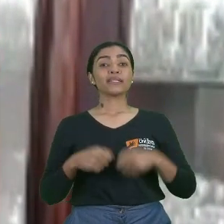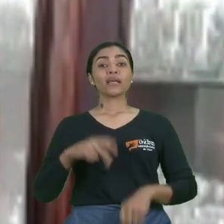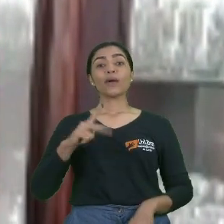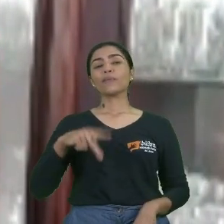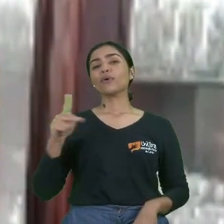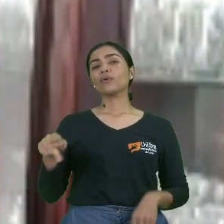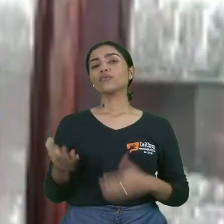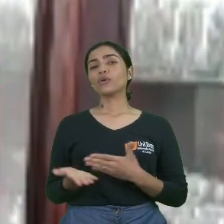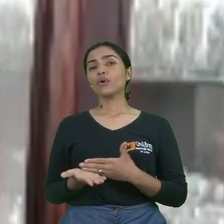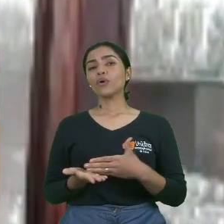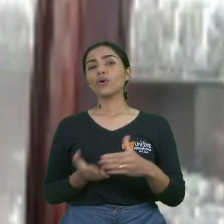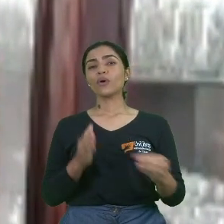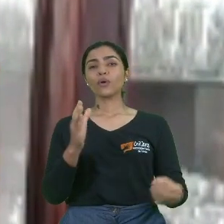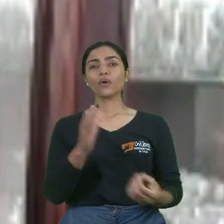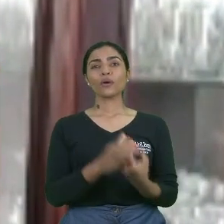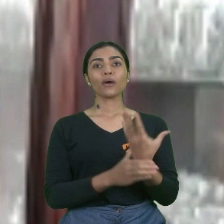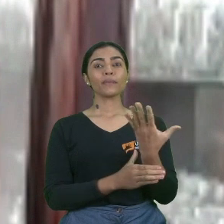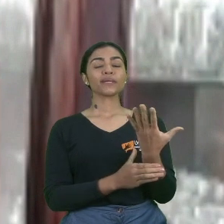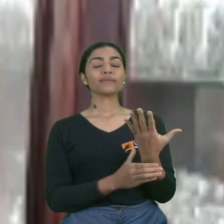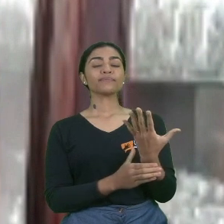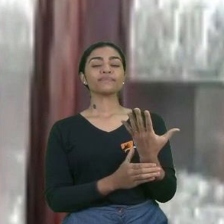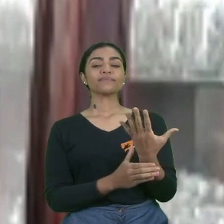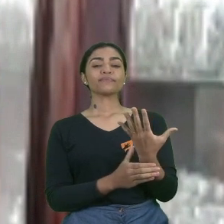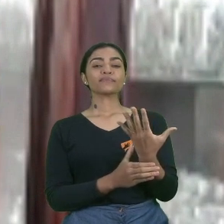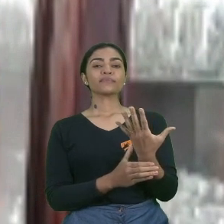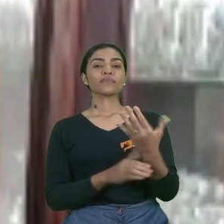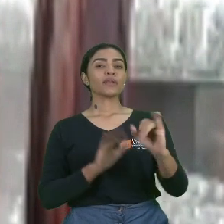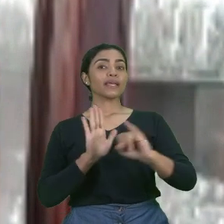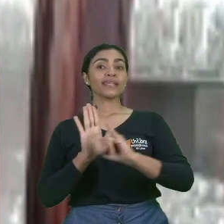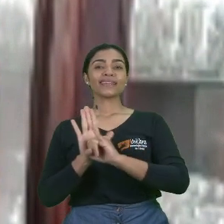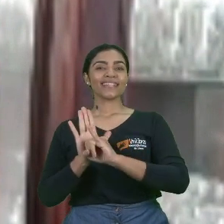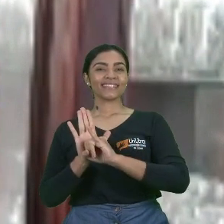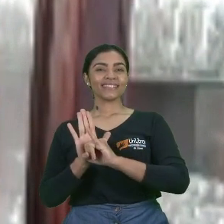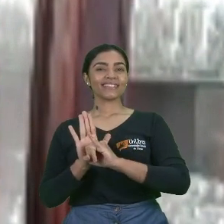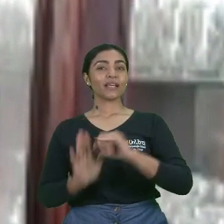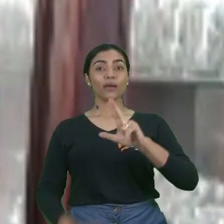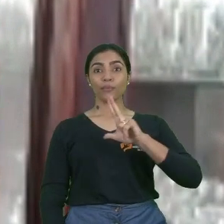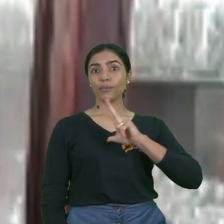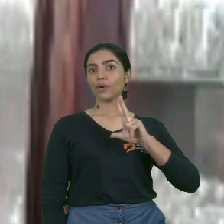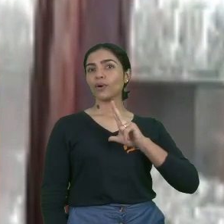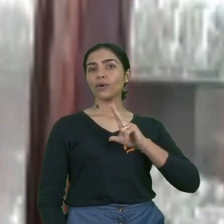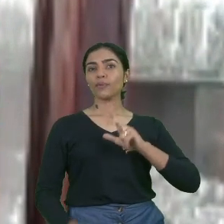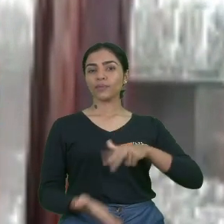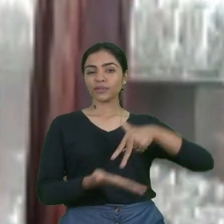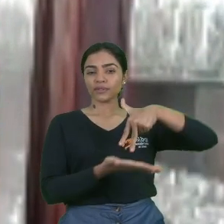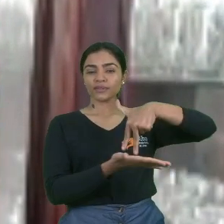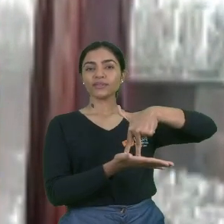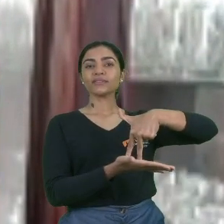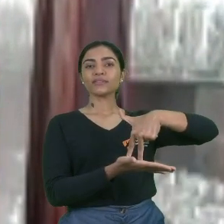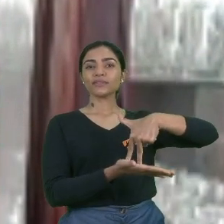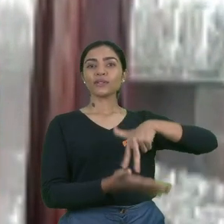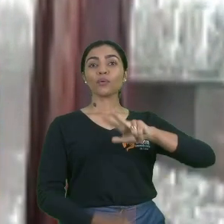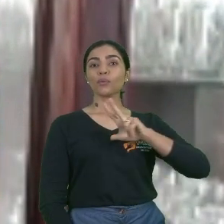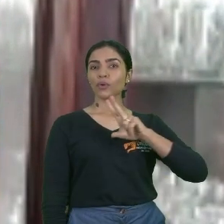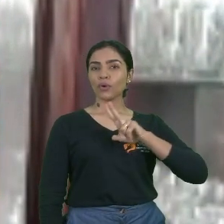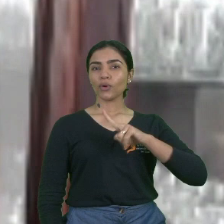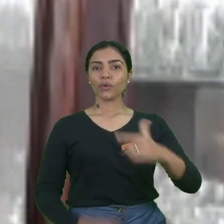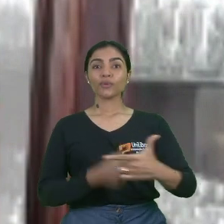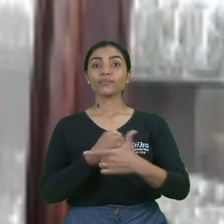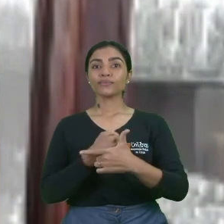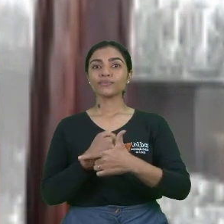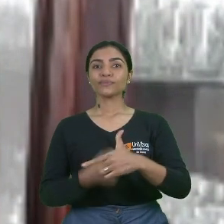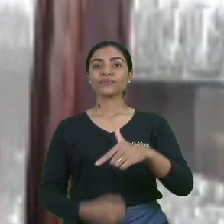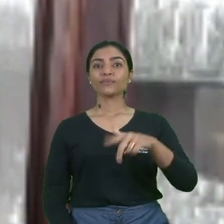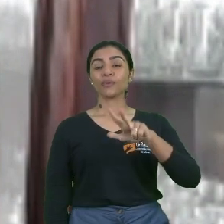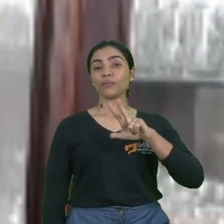começa a aparecer com a sua mão uma identidade própria um lugar provocam Assunção e sobretudo